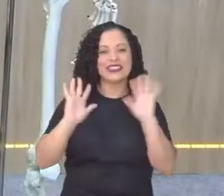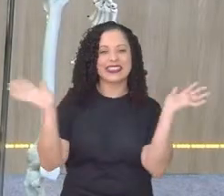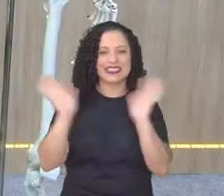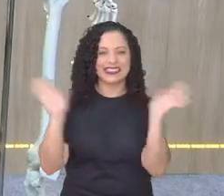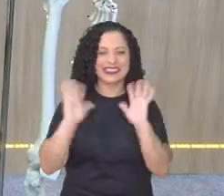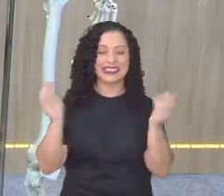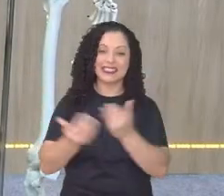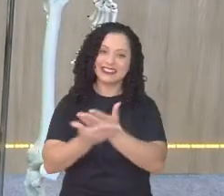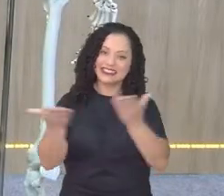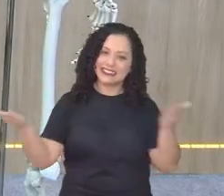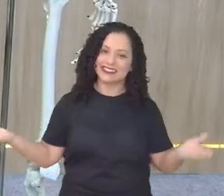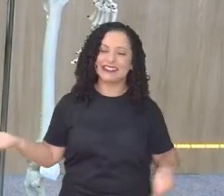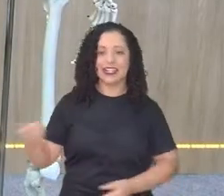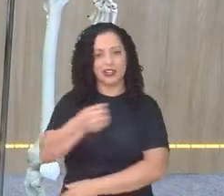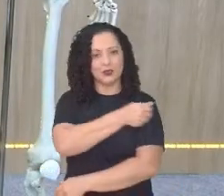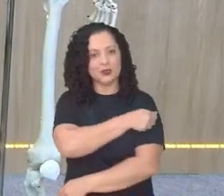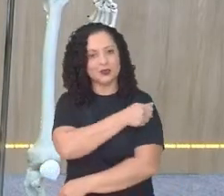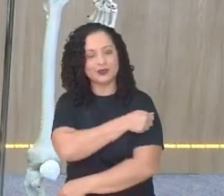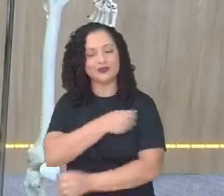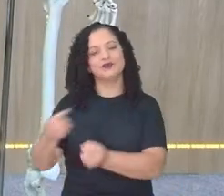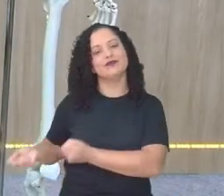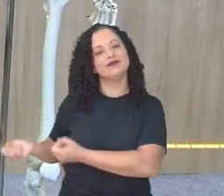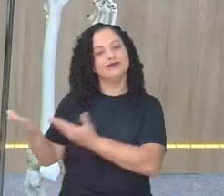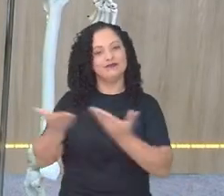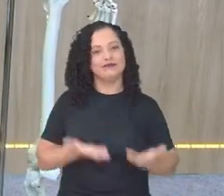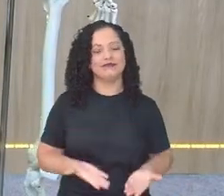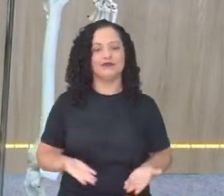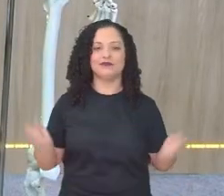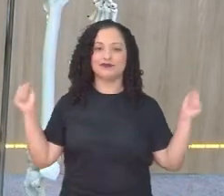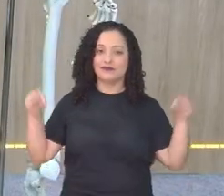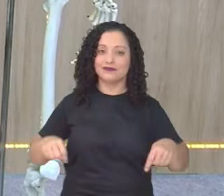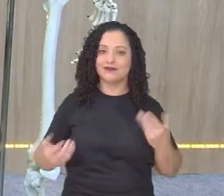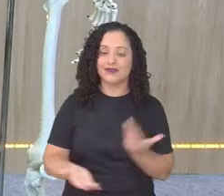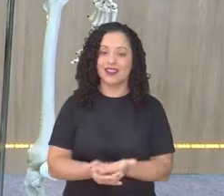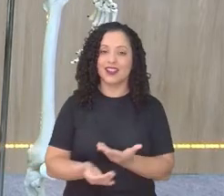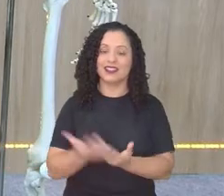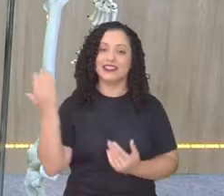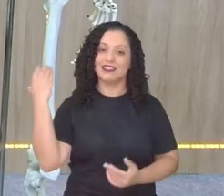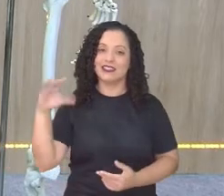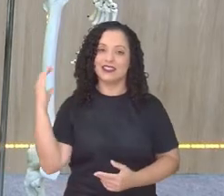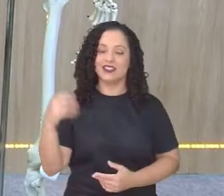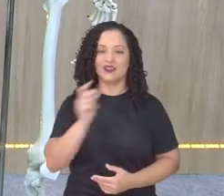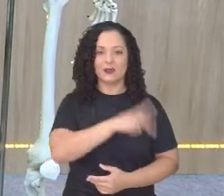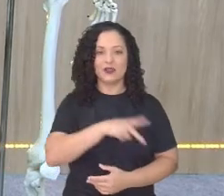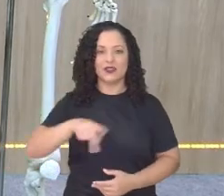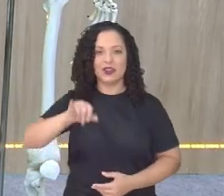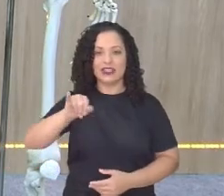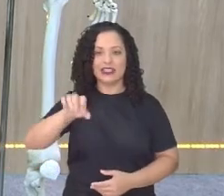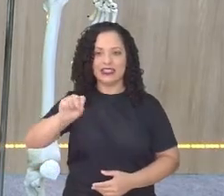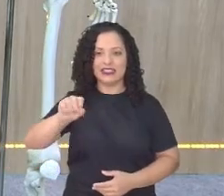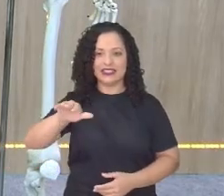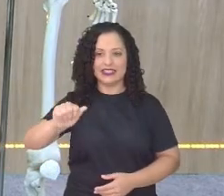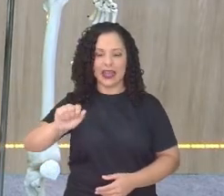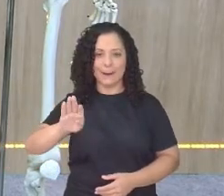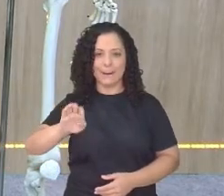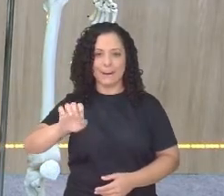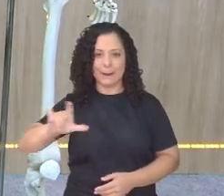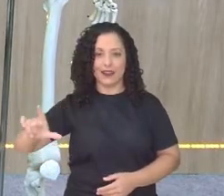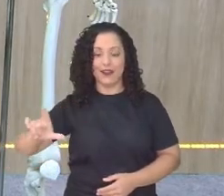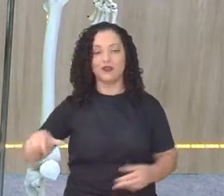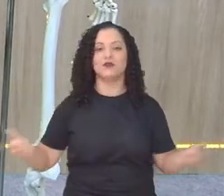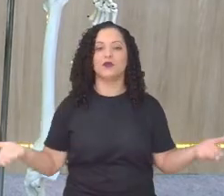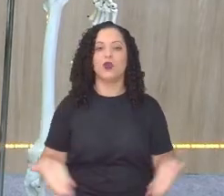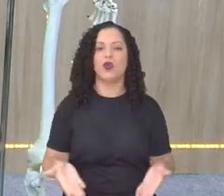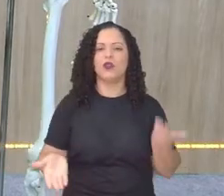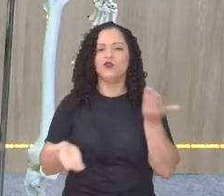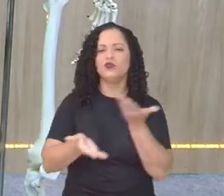Olá, alunos e alunas, sejam muito bem-vindos a mais uma aula de ciências. Eu sou a professora Isabel e nós vamos continuar